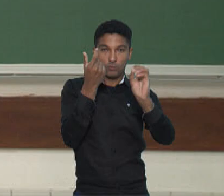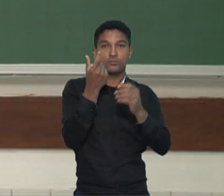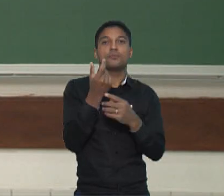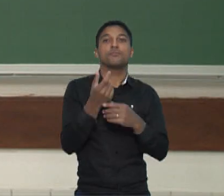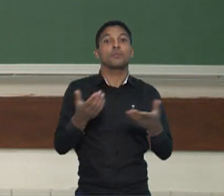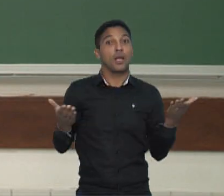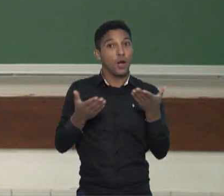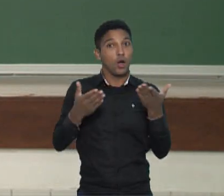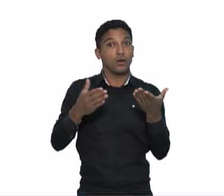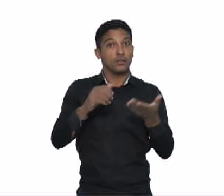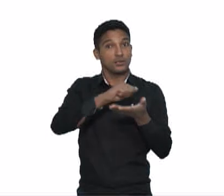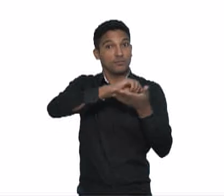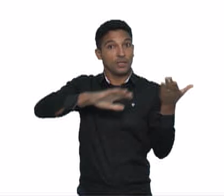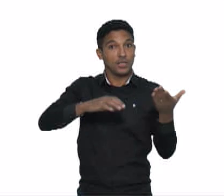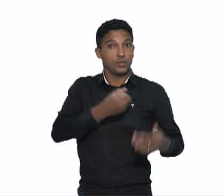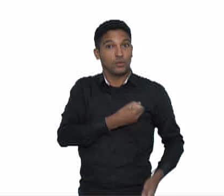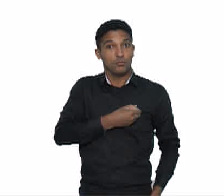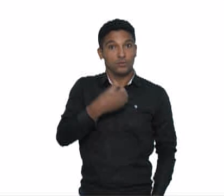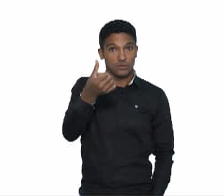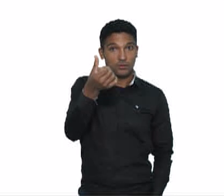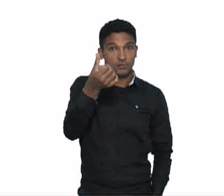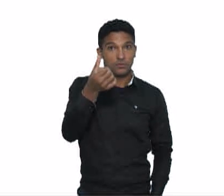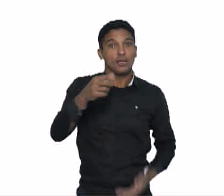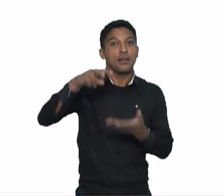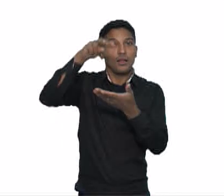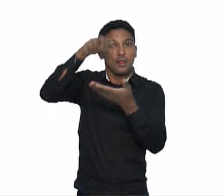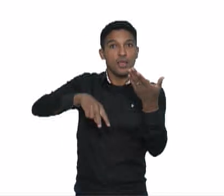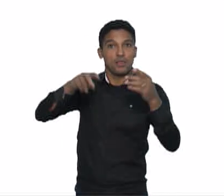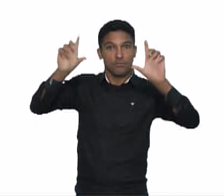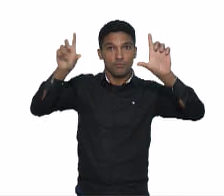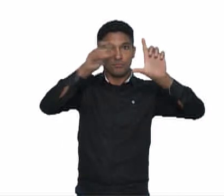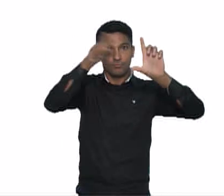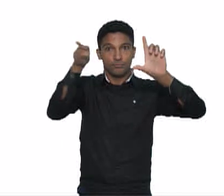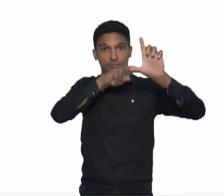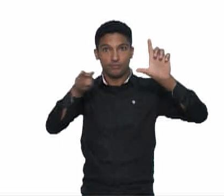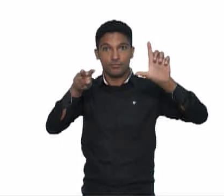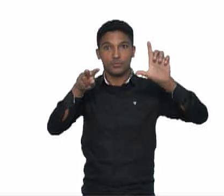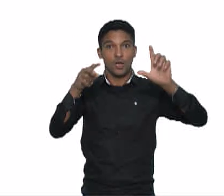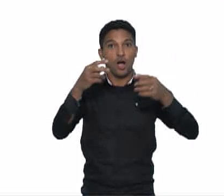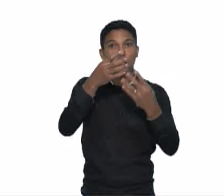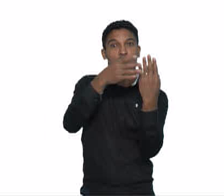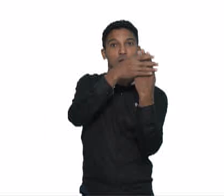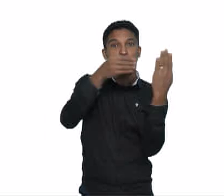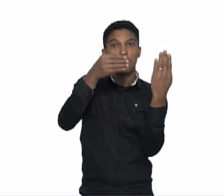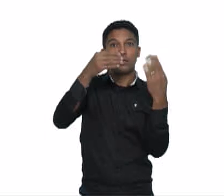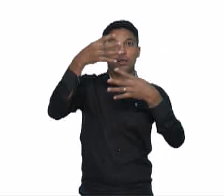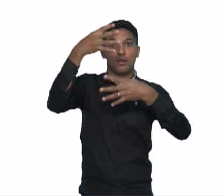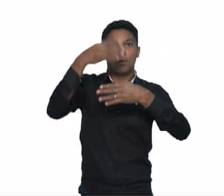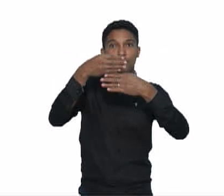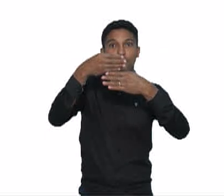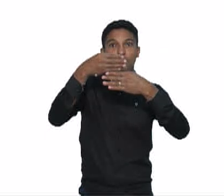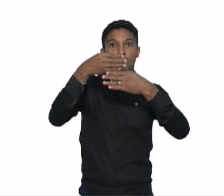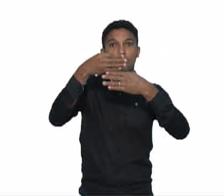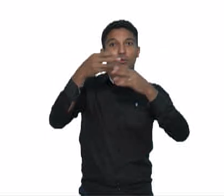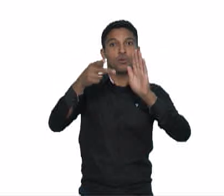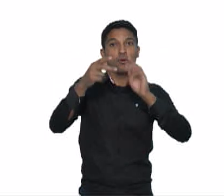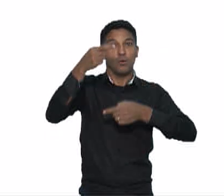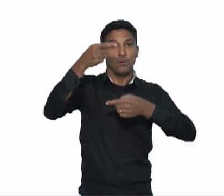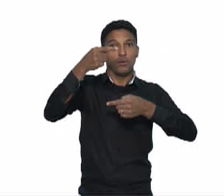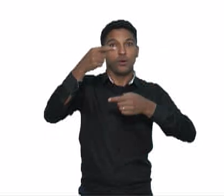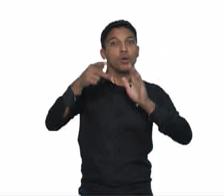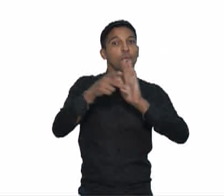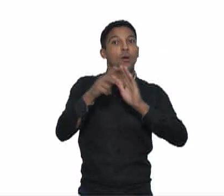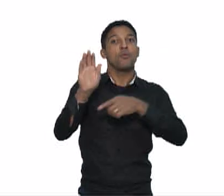Revise comigo essa questão dos pronomes oblíquos. Os pronomes o, a, os,